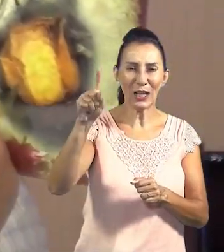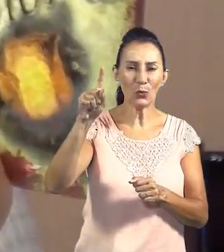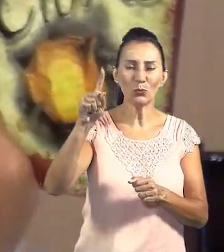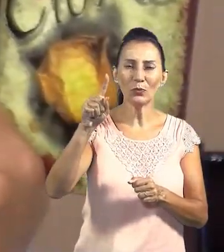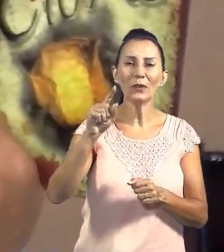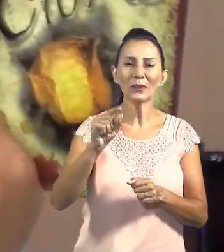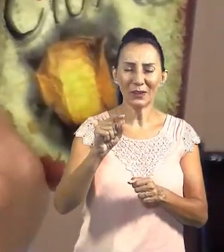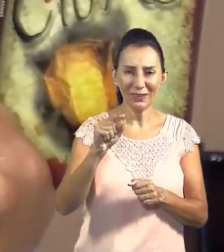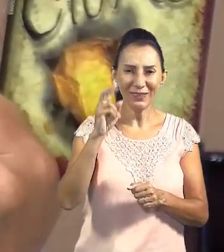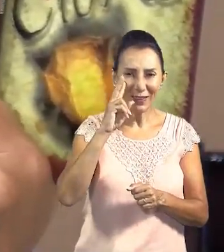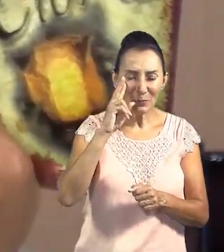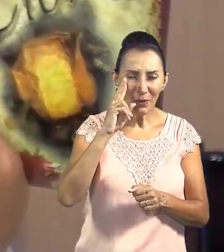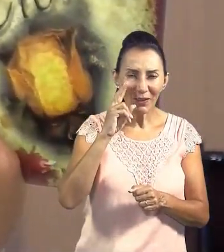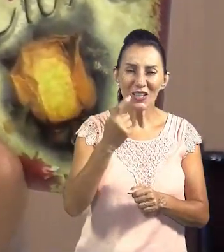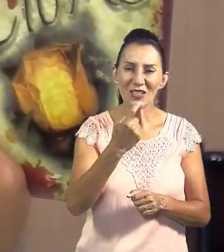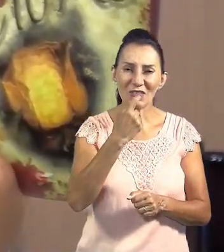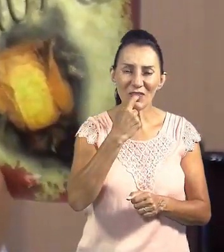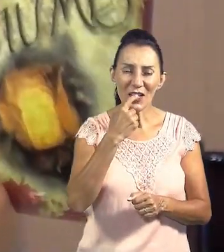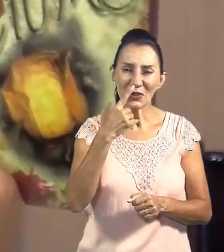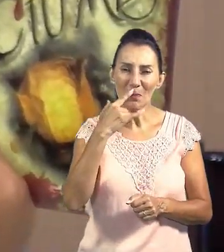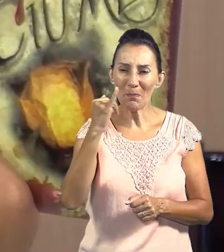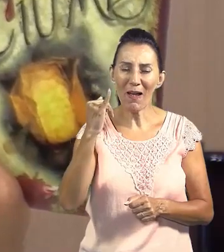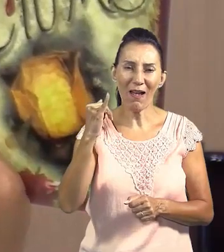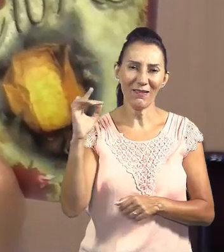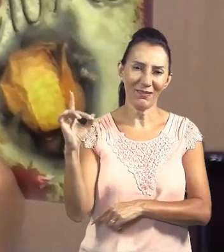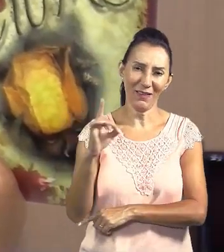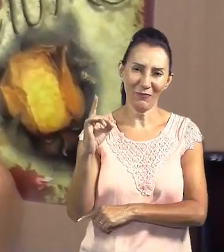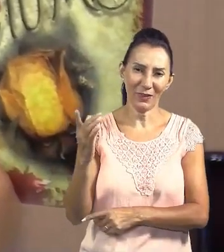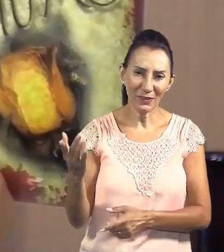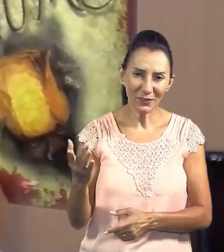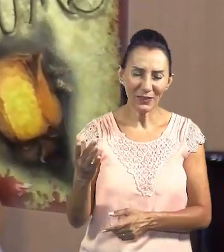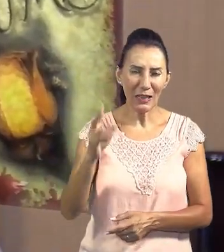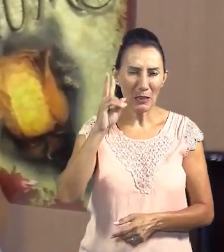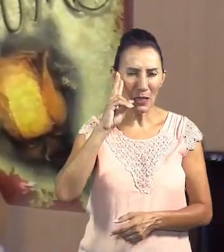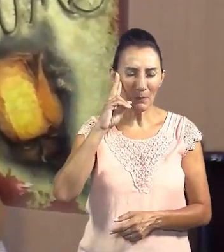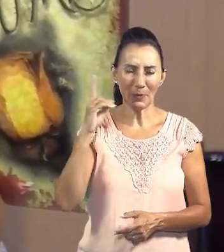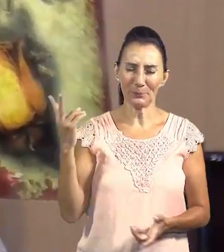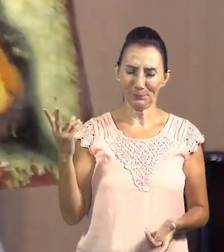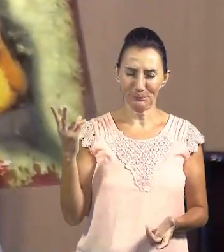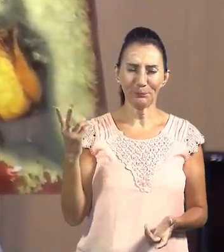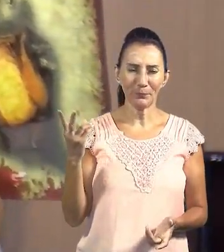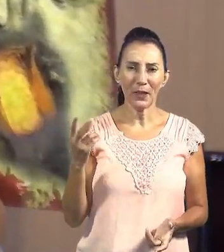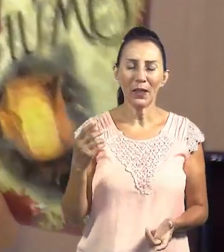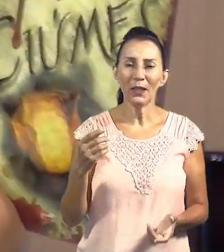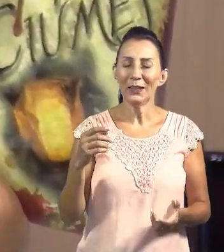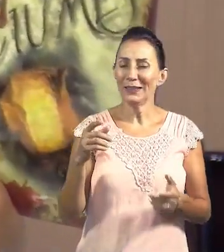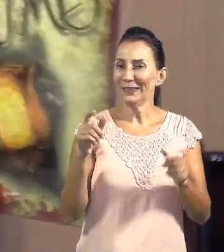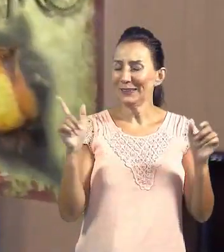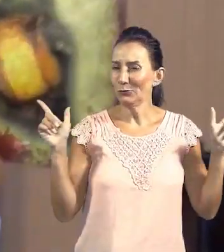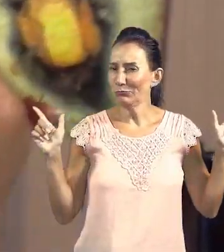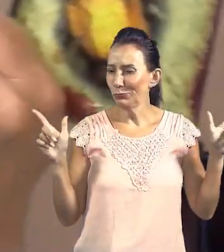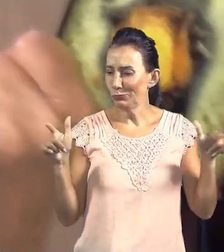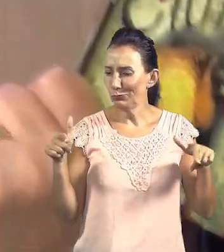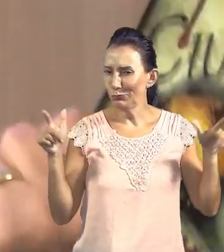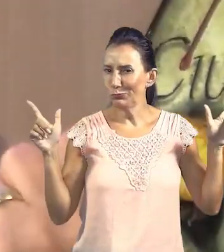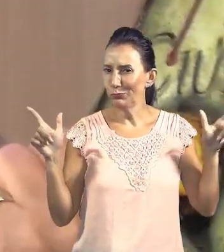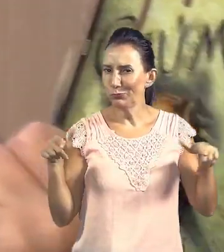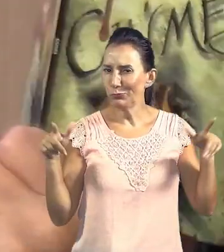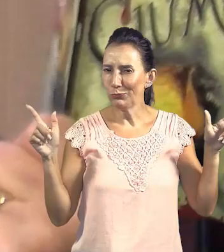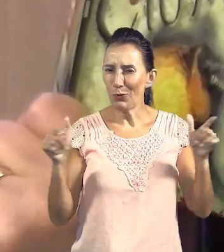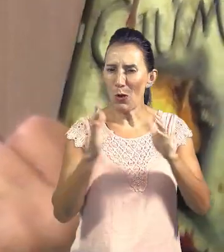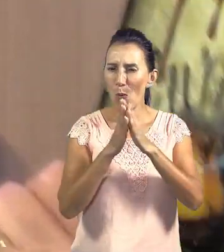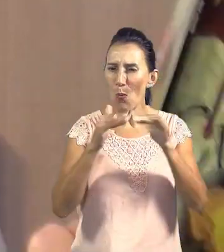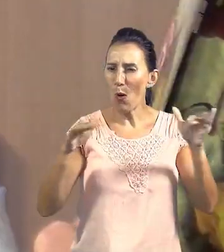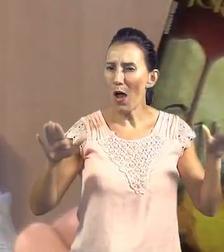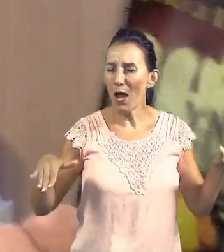começou lá no Éden, quando Satanás era Lúcifer, era o anjo, era o querubim ungido.